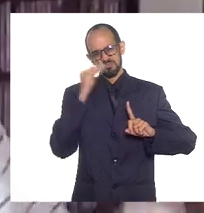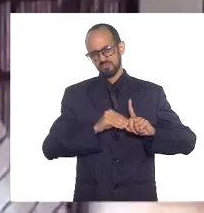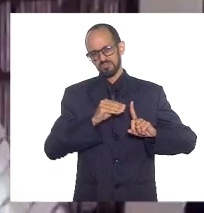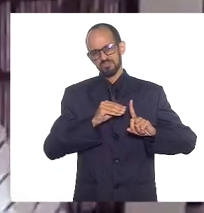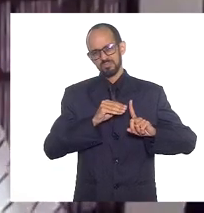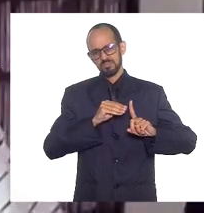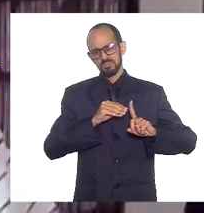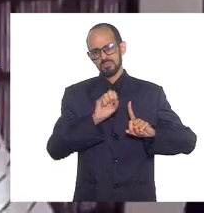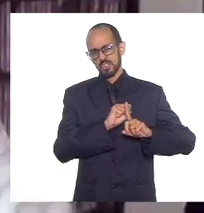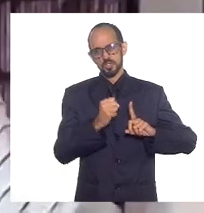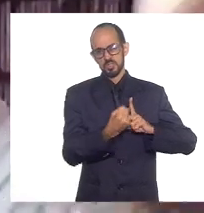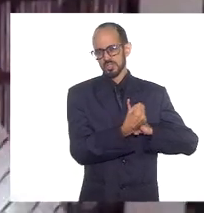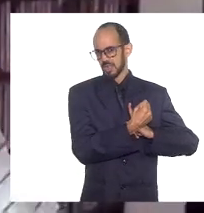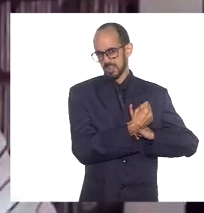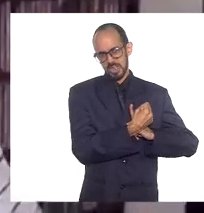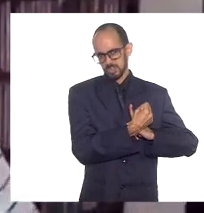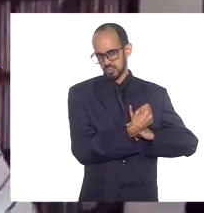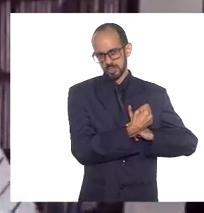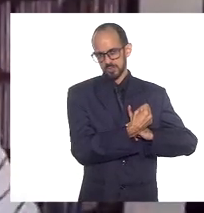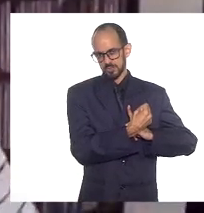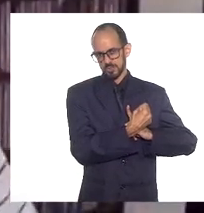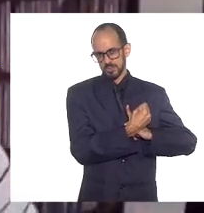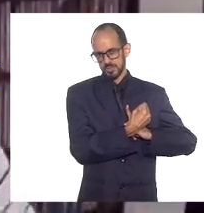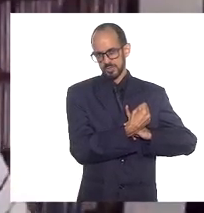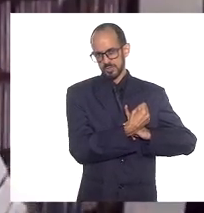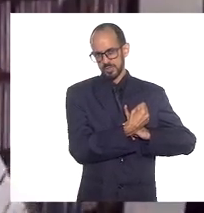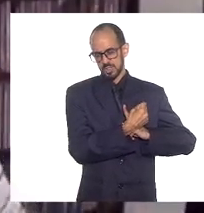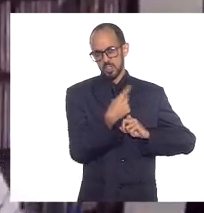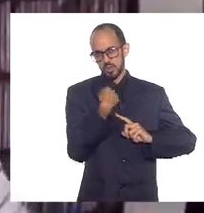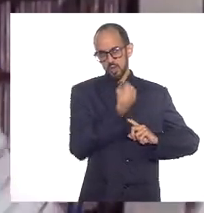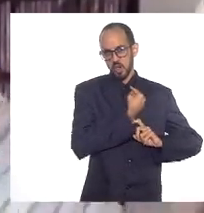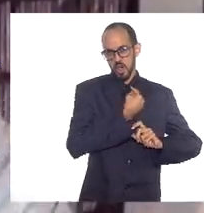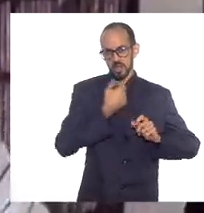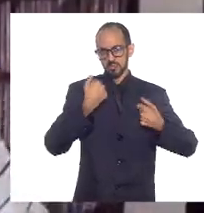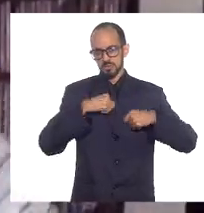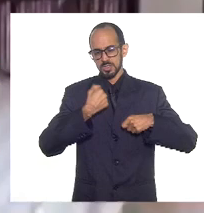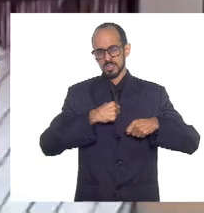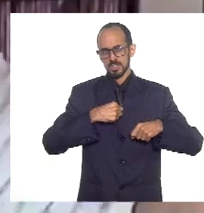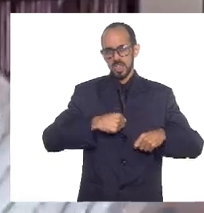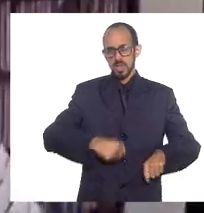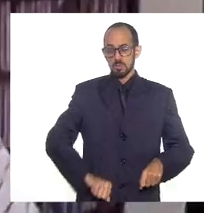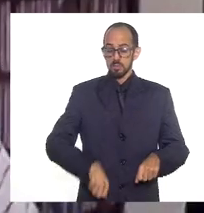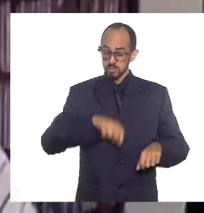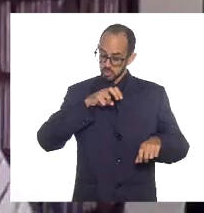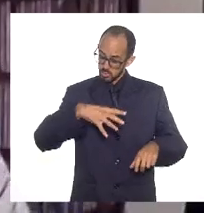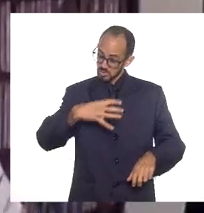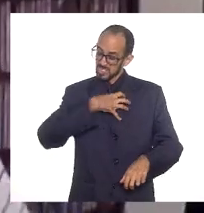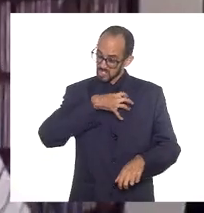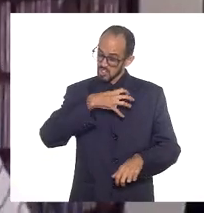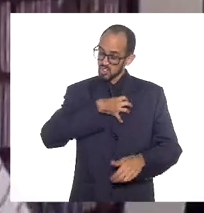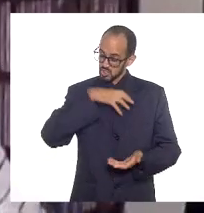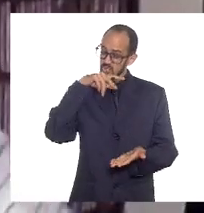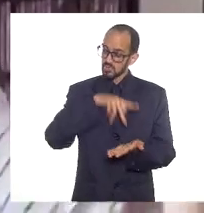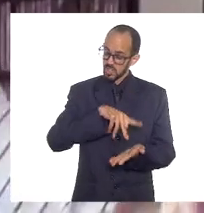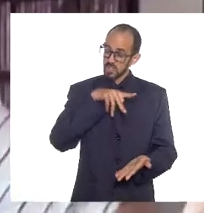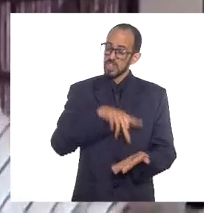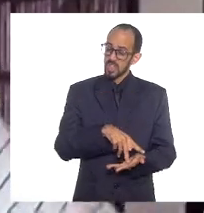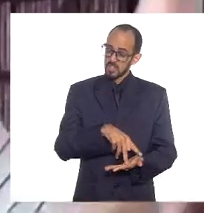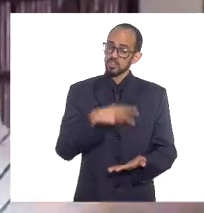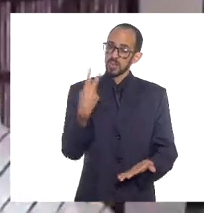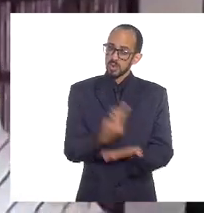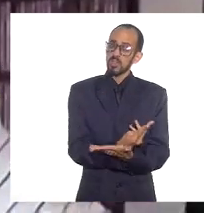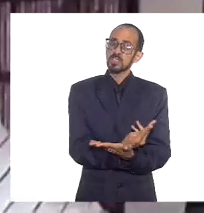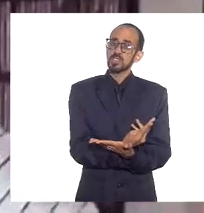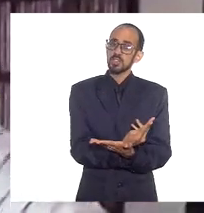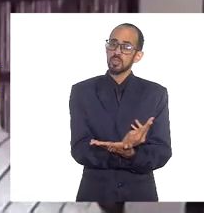a sociedade. E isto daí a gente tem que olhar e ver e enxergar, né? Porque parece que tem um